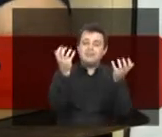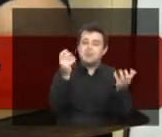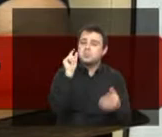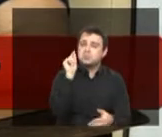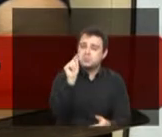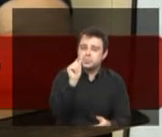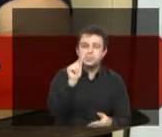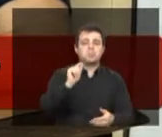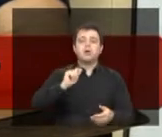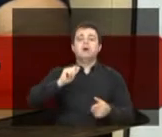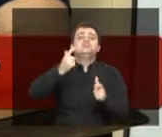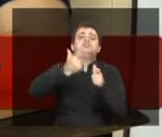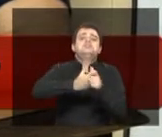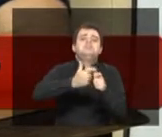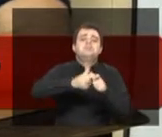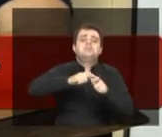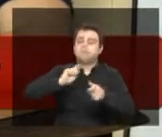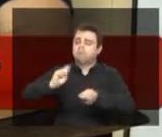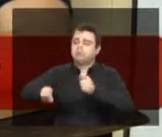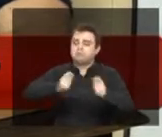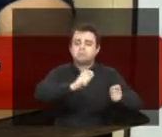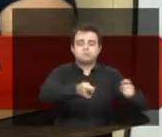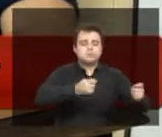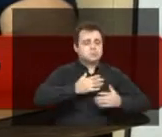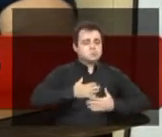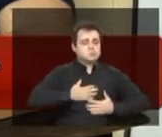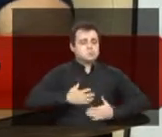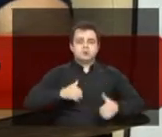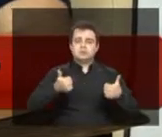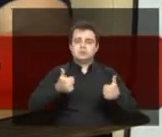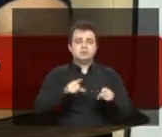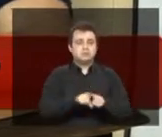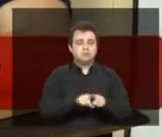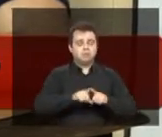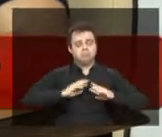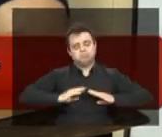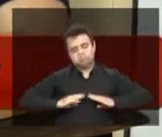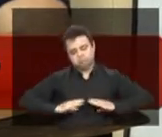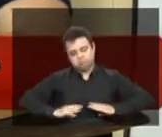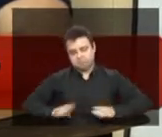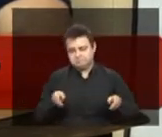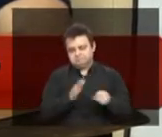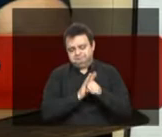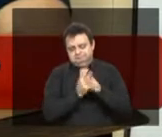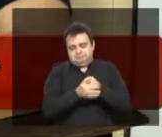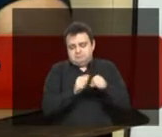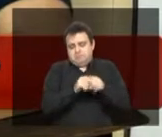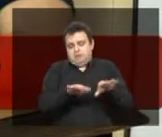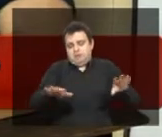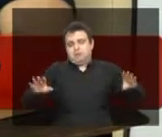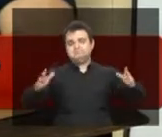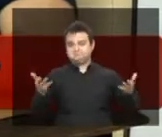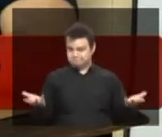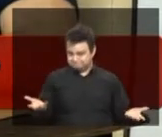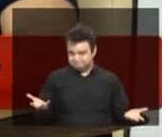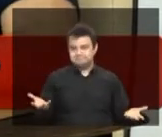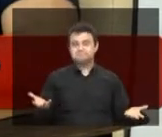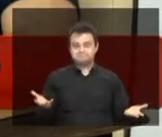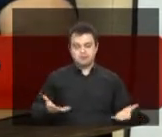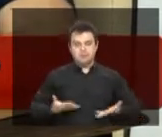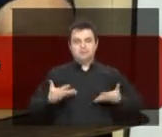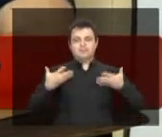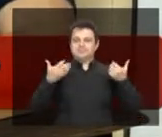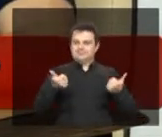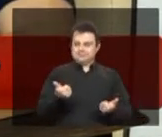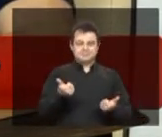no mínimo, paguem as suas dívidas e recuperem também aquele ânimo que, infelizmente, a pandemia levou embora. Né? Um pai de